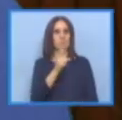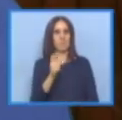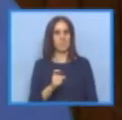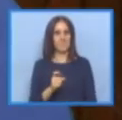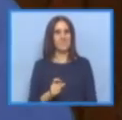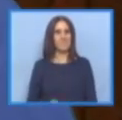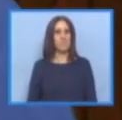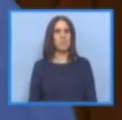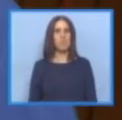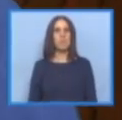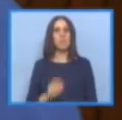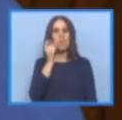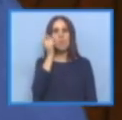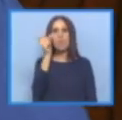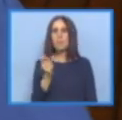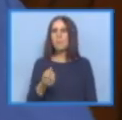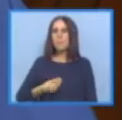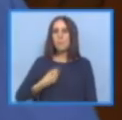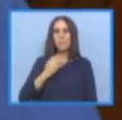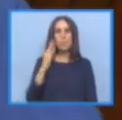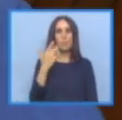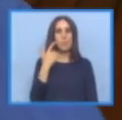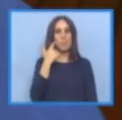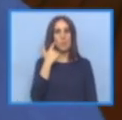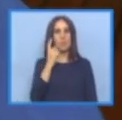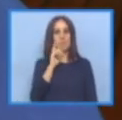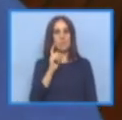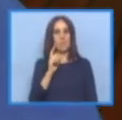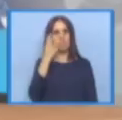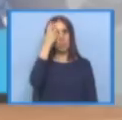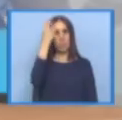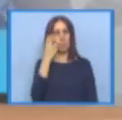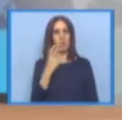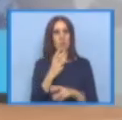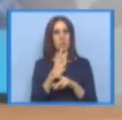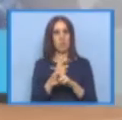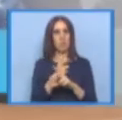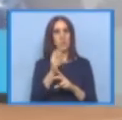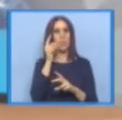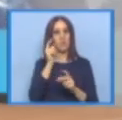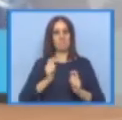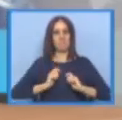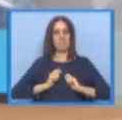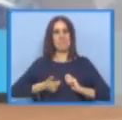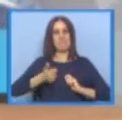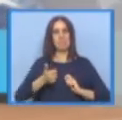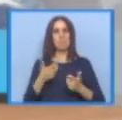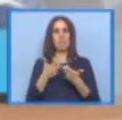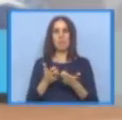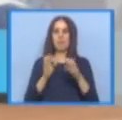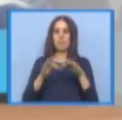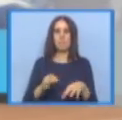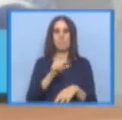em toda a sua grande preocupação, desde o dia em que assumiu a coroa da Áustria e da Hungria, foi terminar a guerra e lutar pela